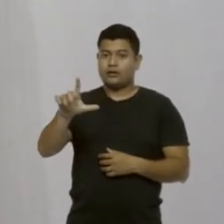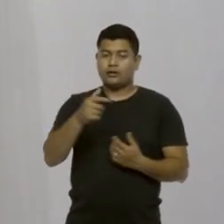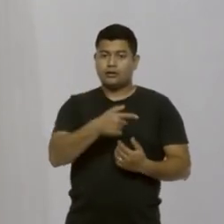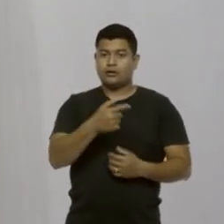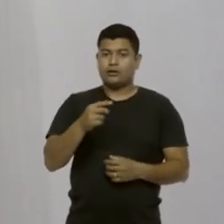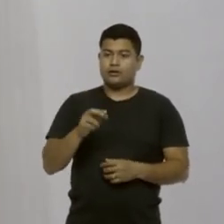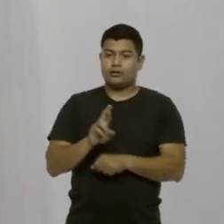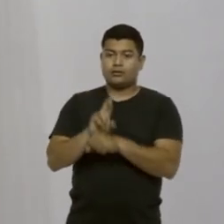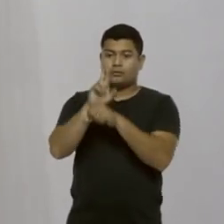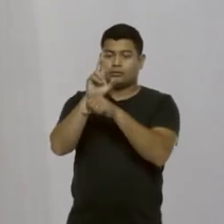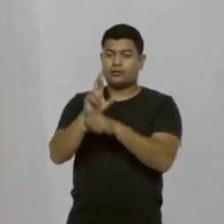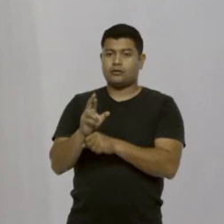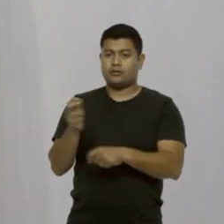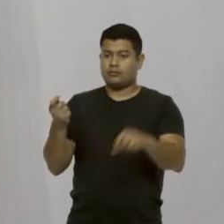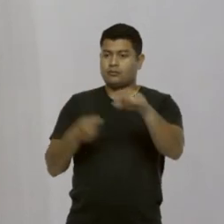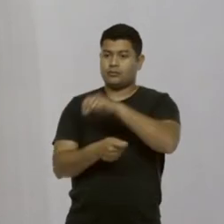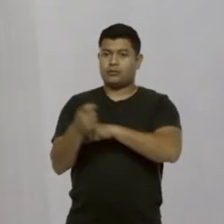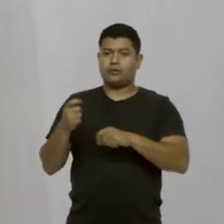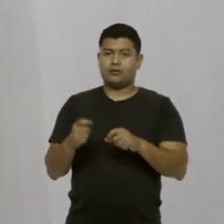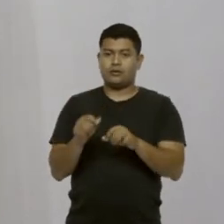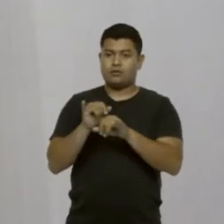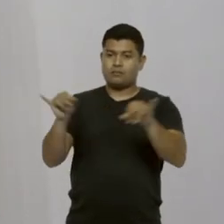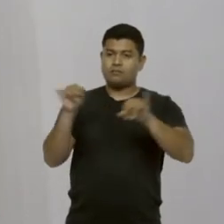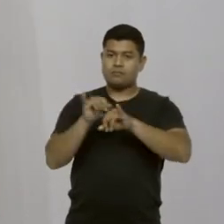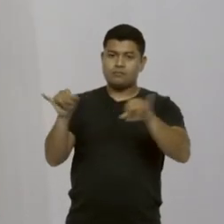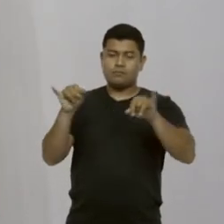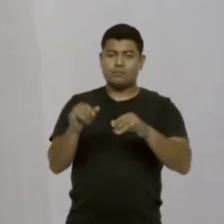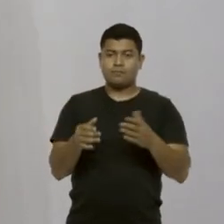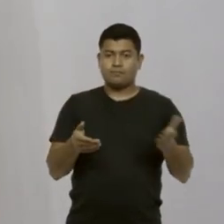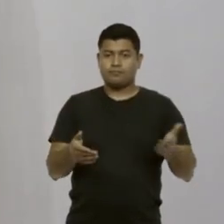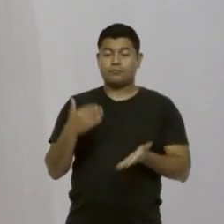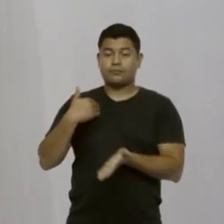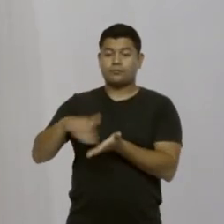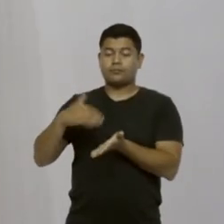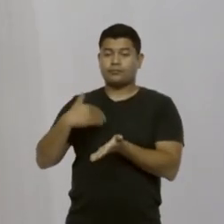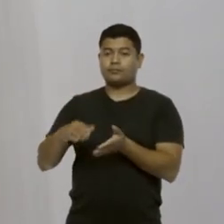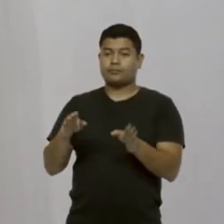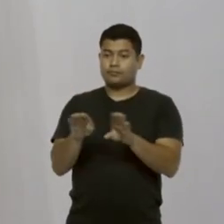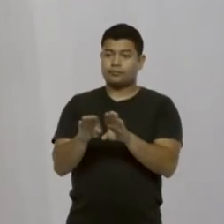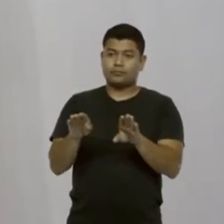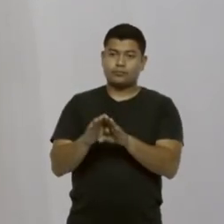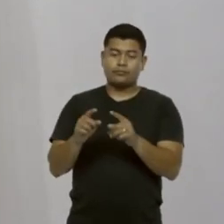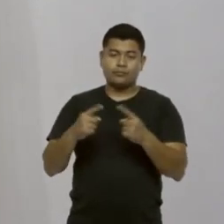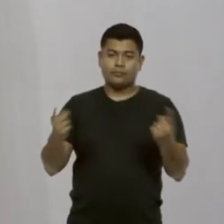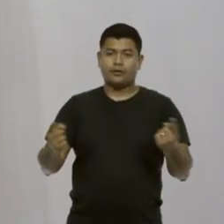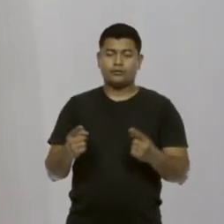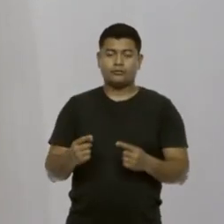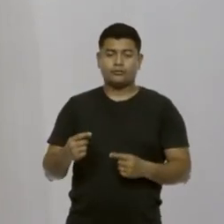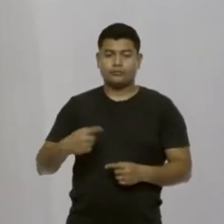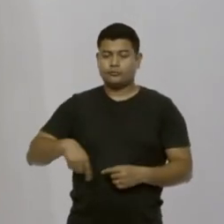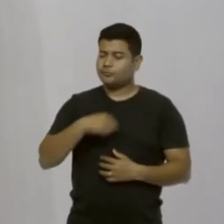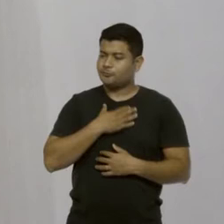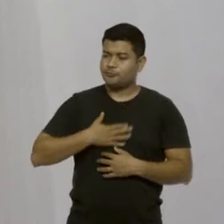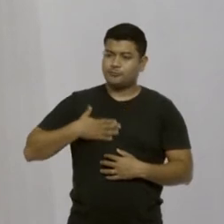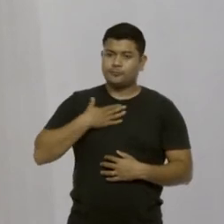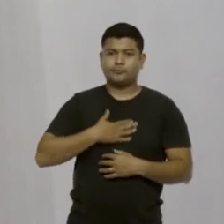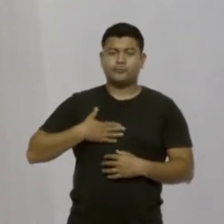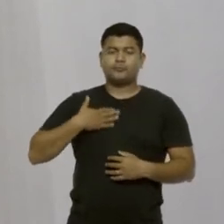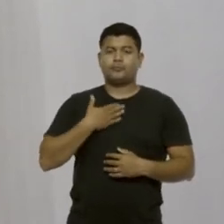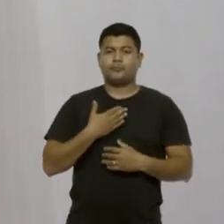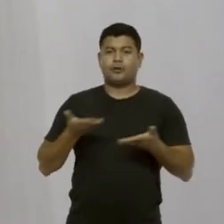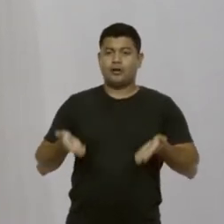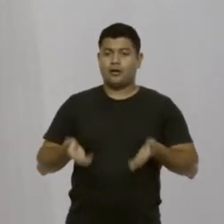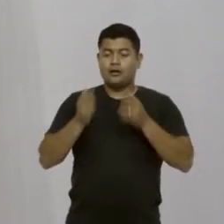nosso secretário também, presente aqui, e, enfim, todo o prestígio da nossa Casa